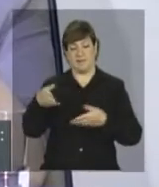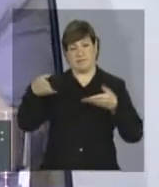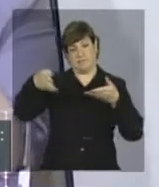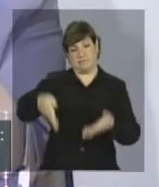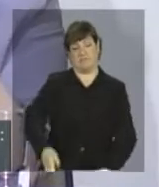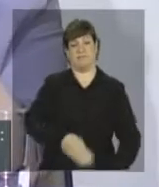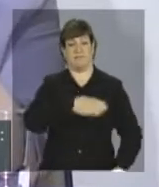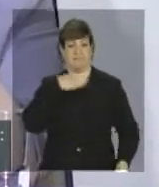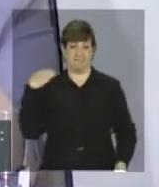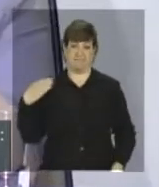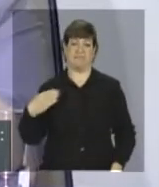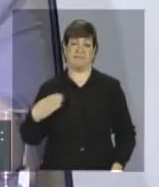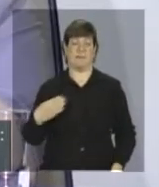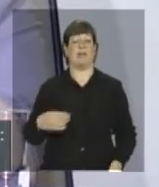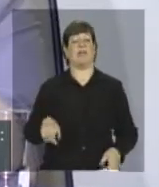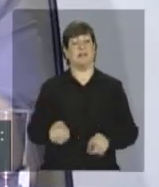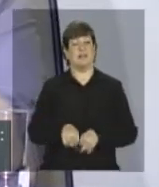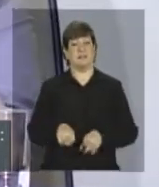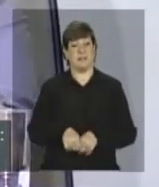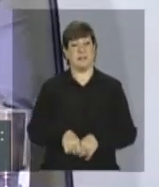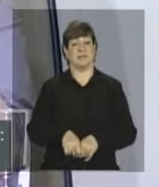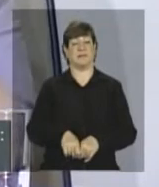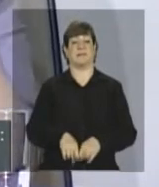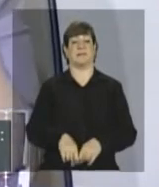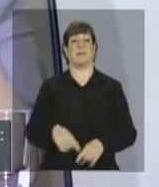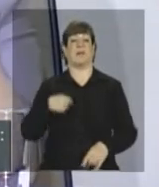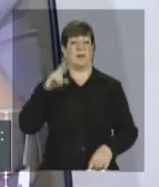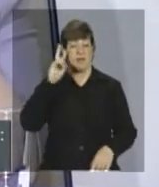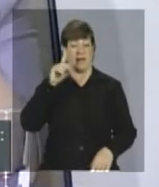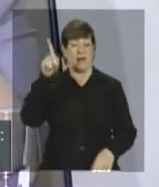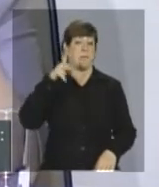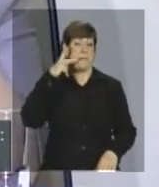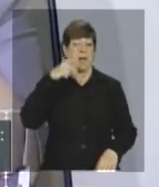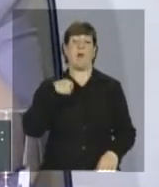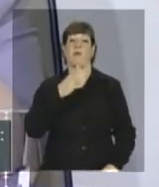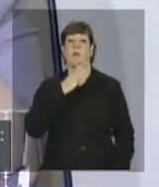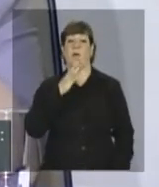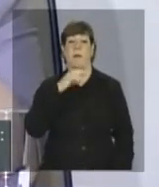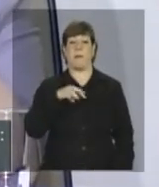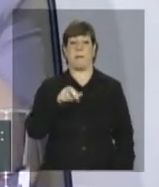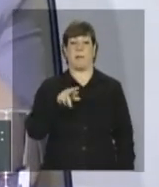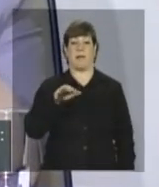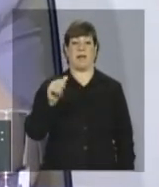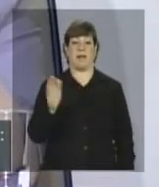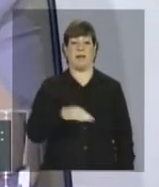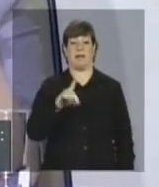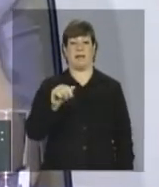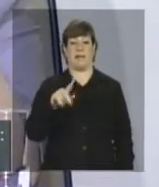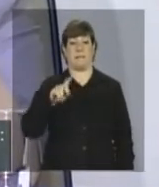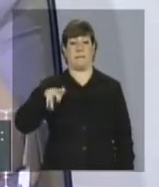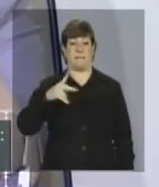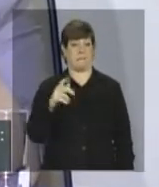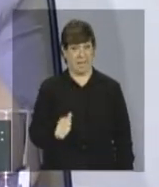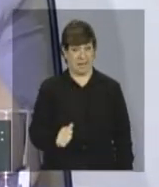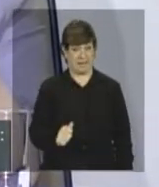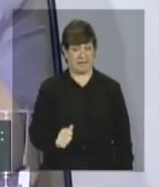Foi na Paraíba que eu também conheci a Maria da Penha, que eu me